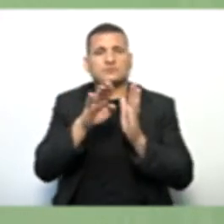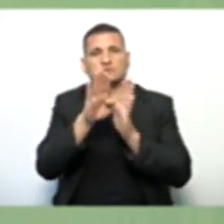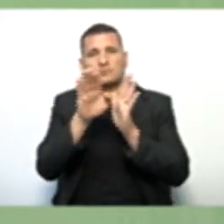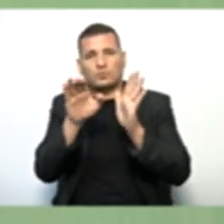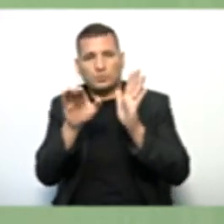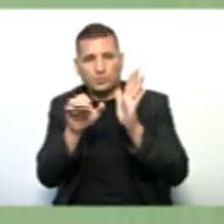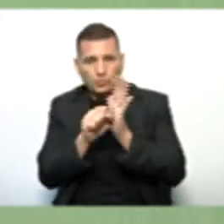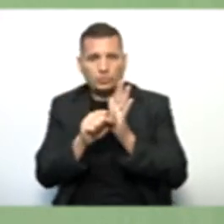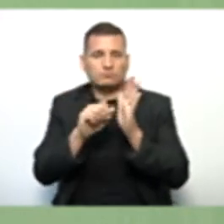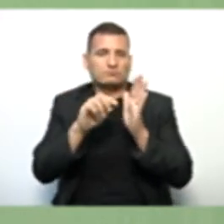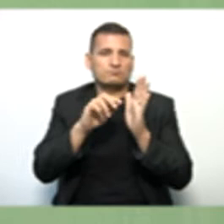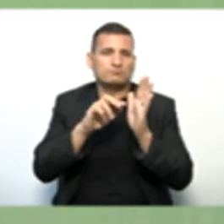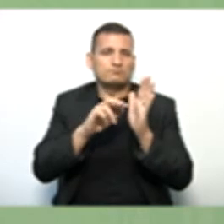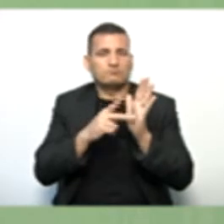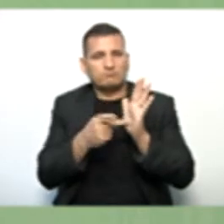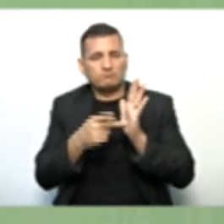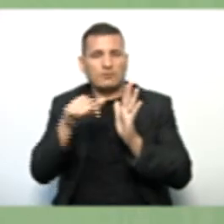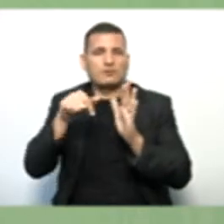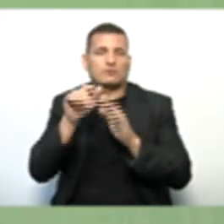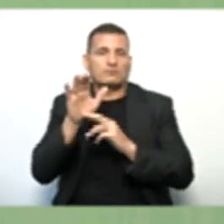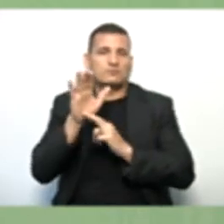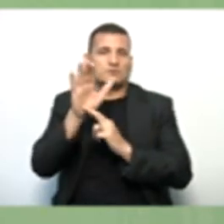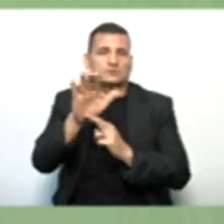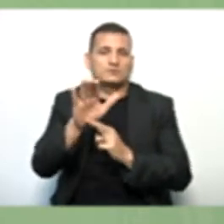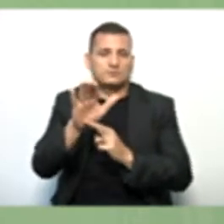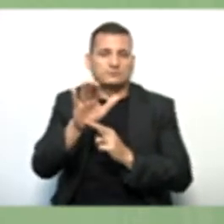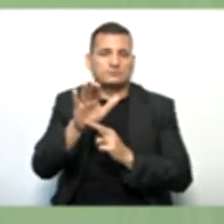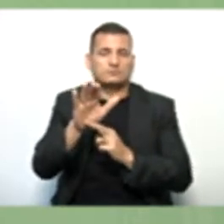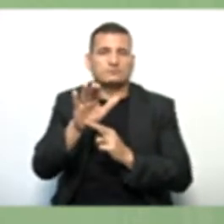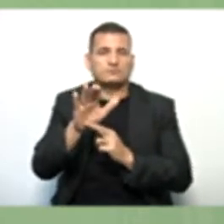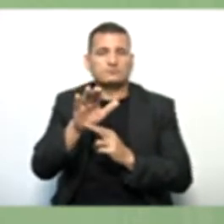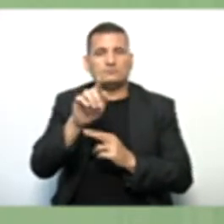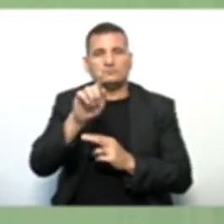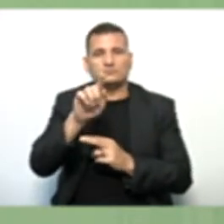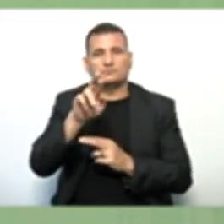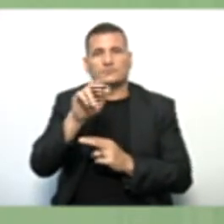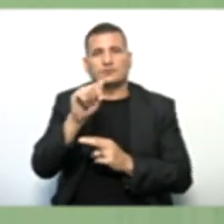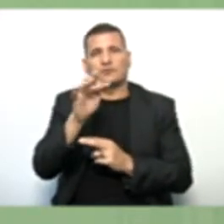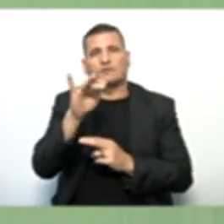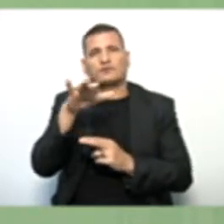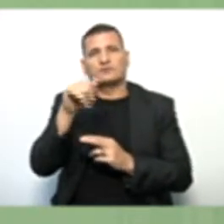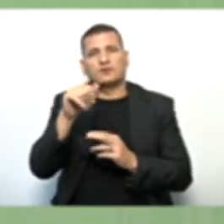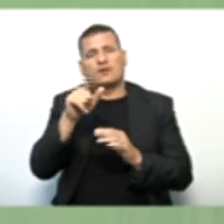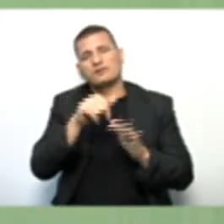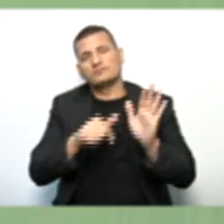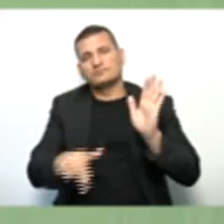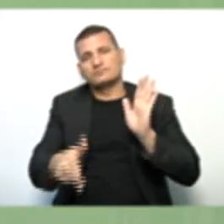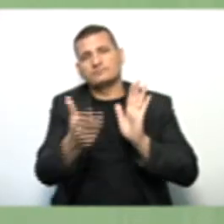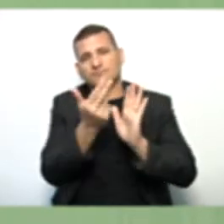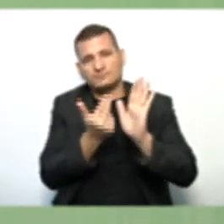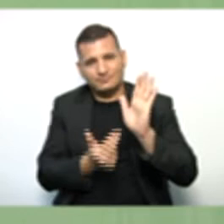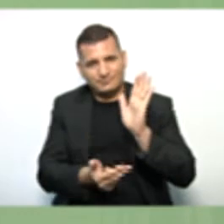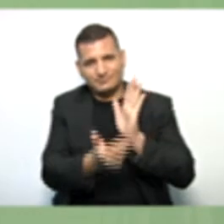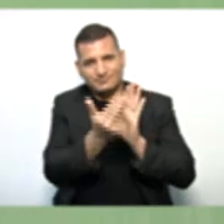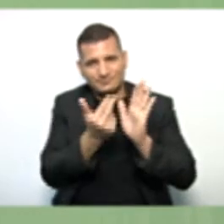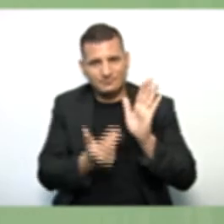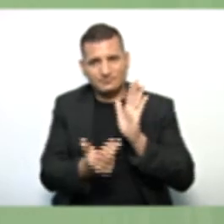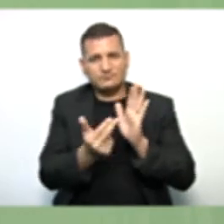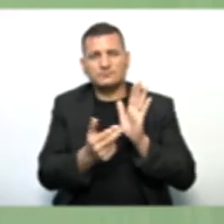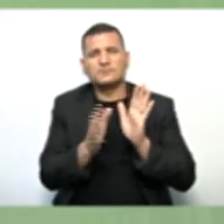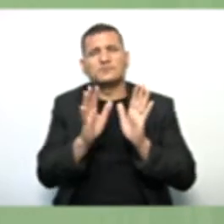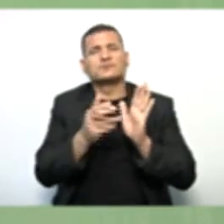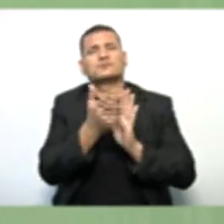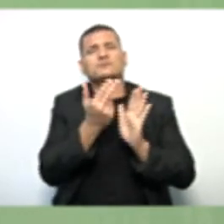símbolos, que são as nossas representações gráficas, que são os fluxogramas, né? Que são